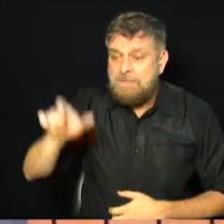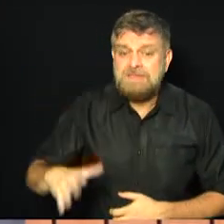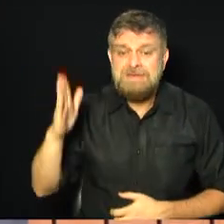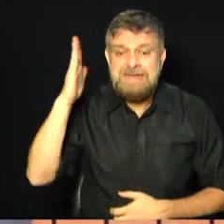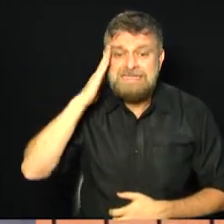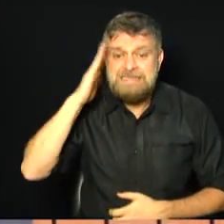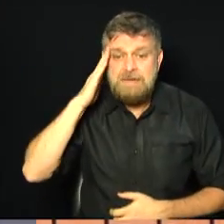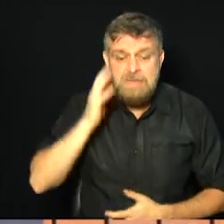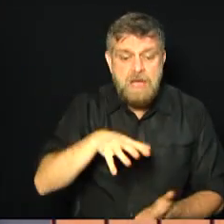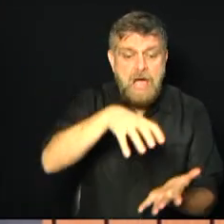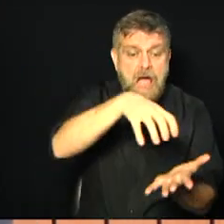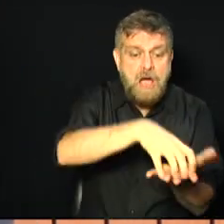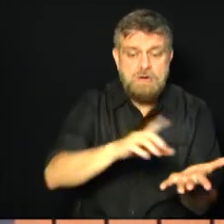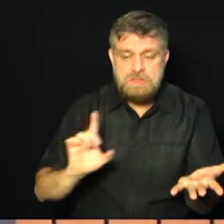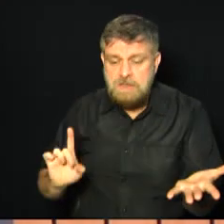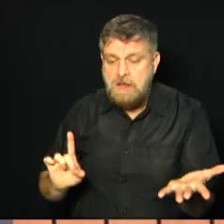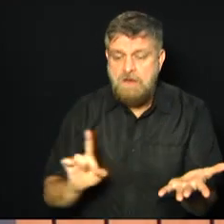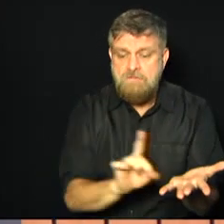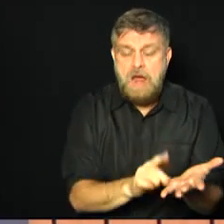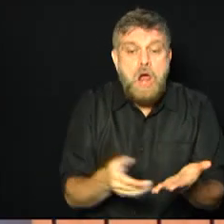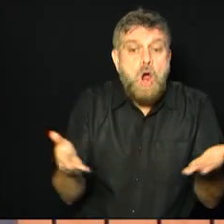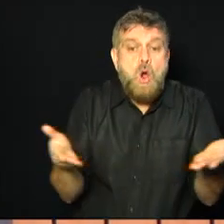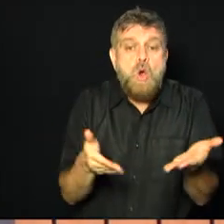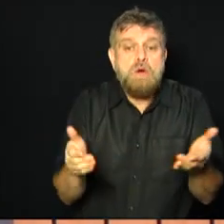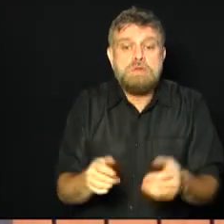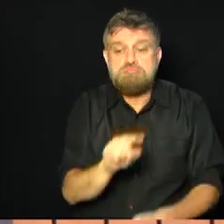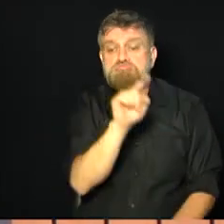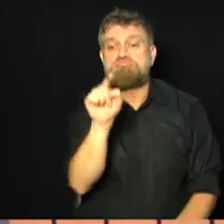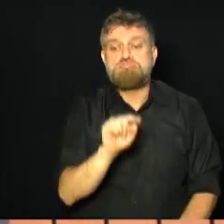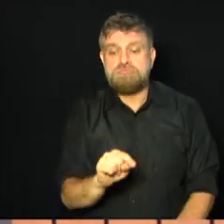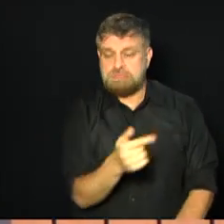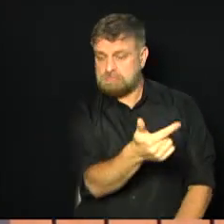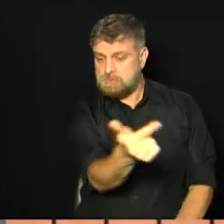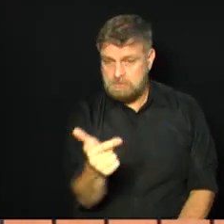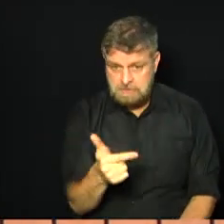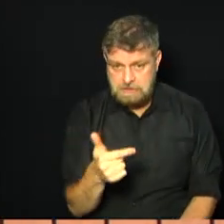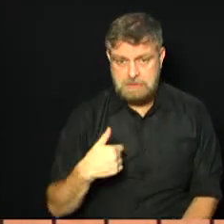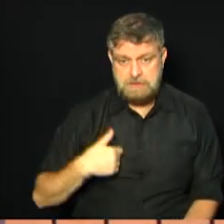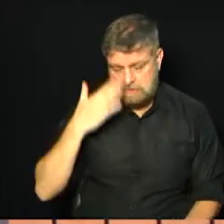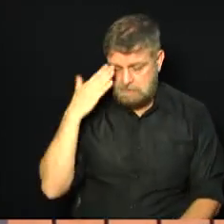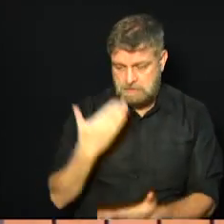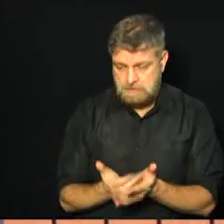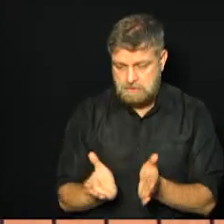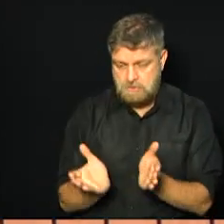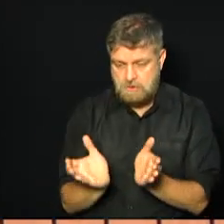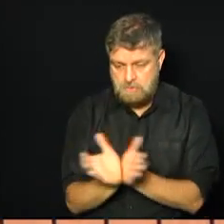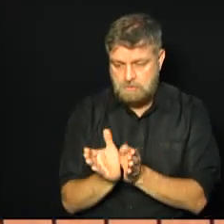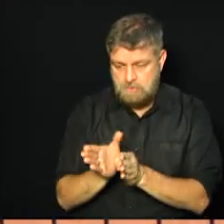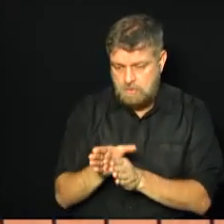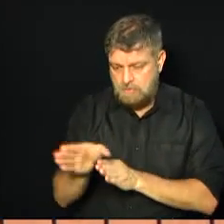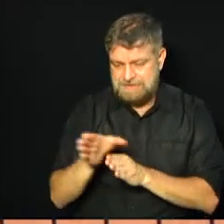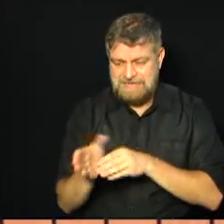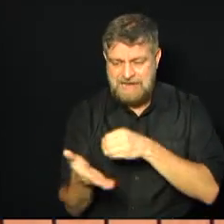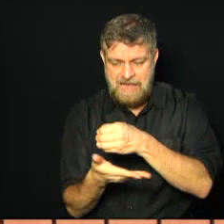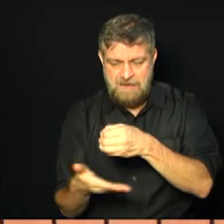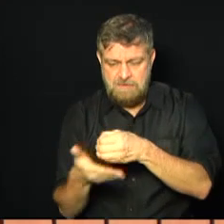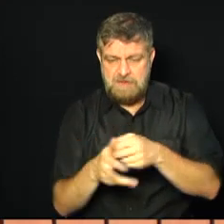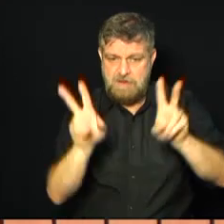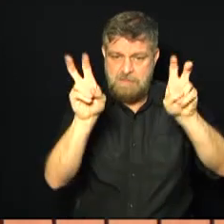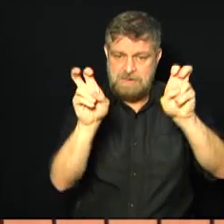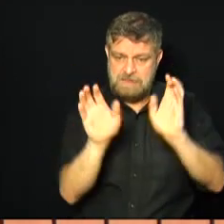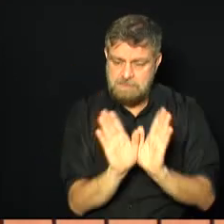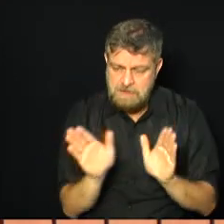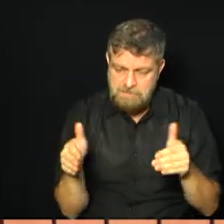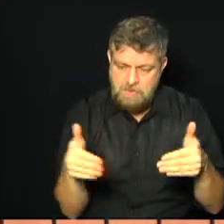que hoje você procura quem? Então não temos. Eu acredito que o conselho é fundamental nesse assunto em específico para a